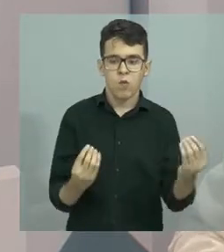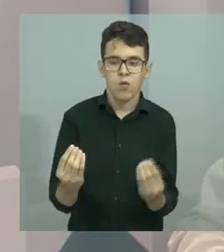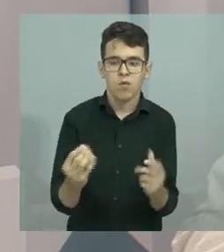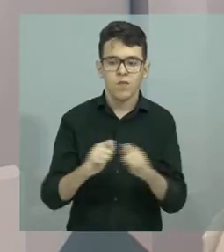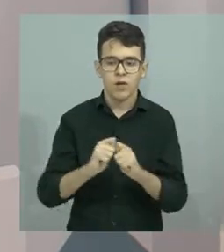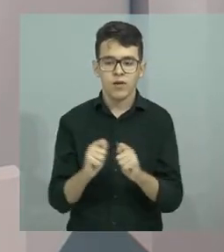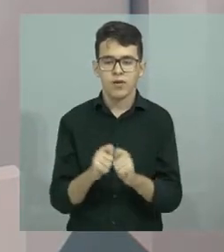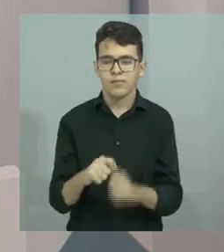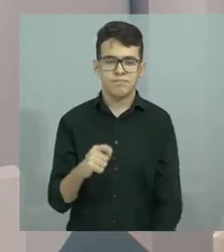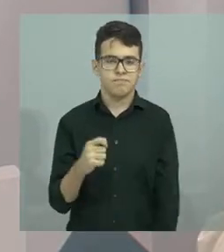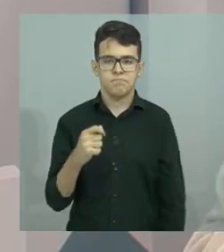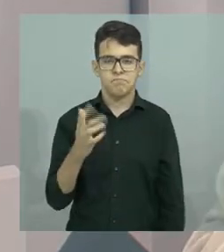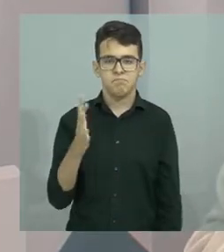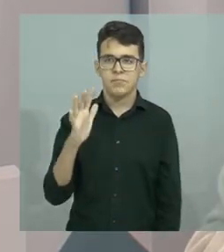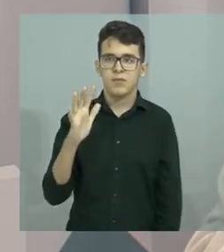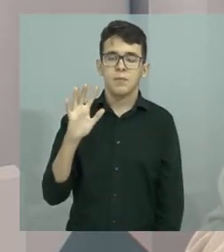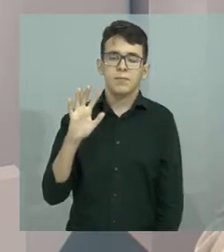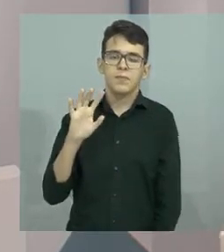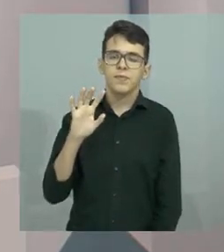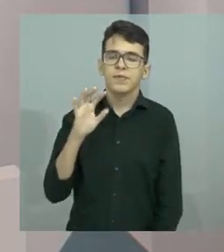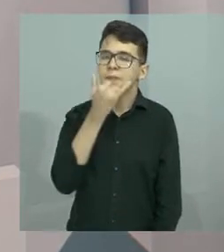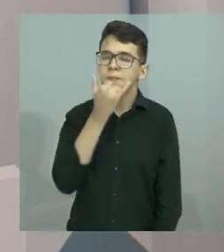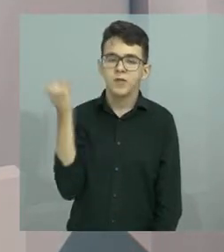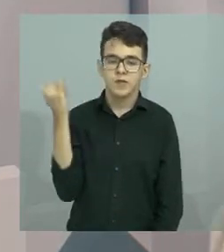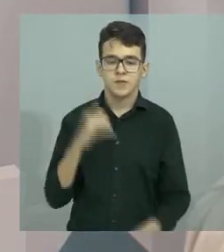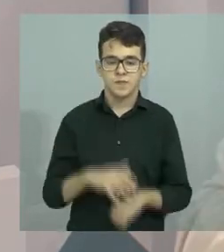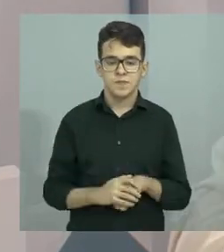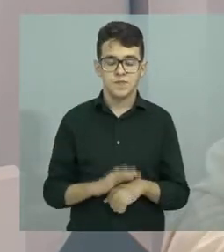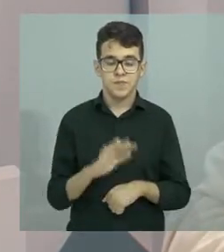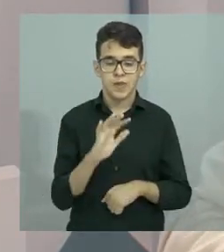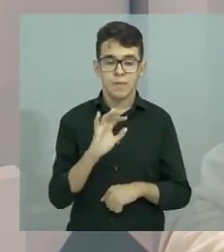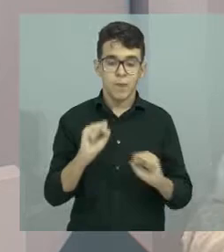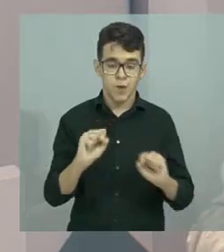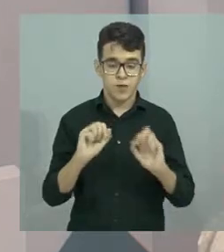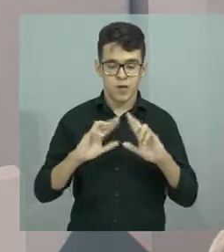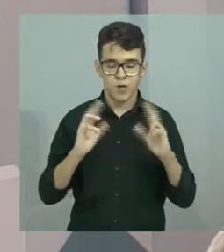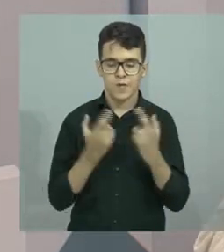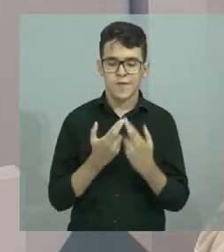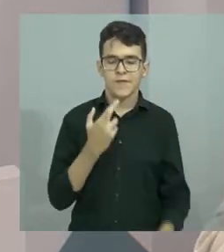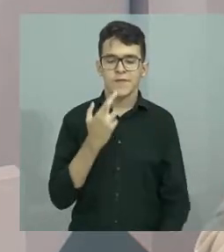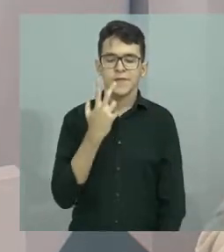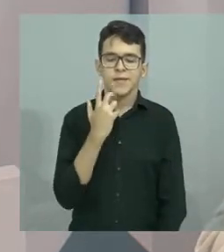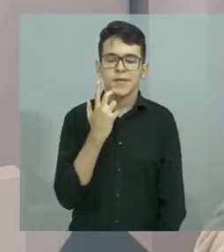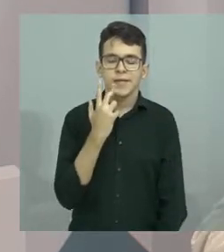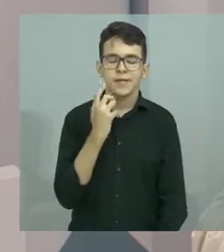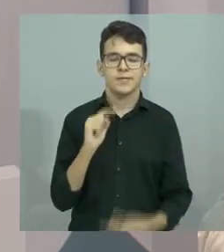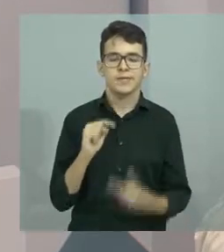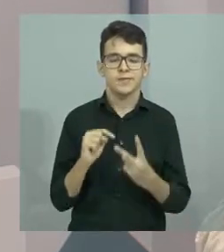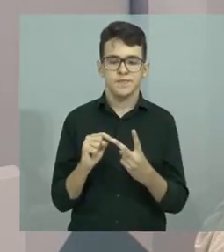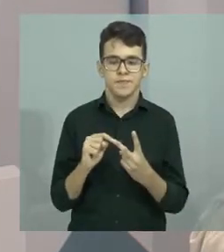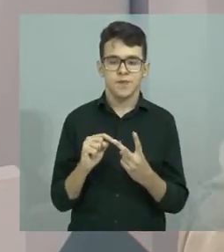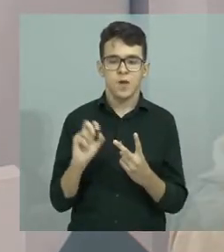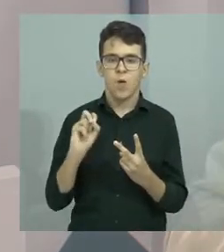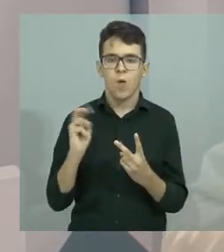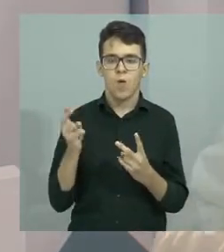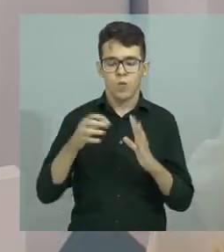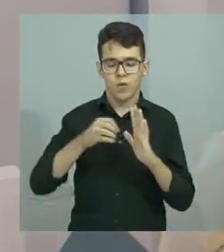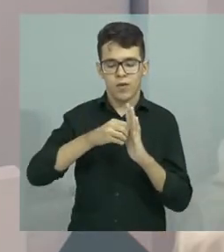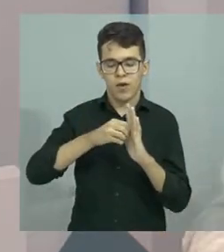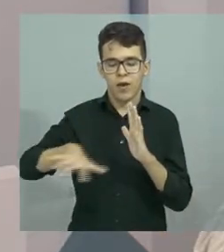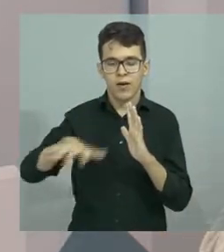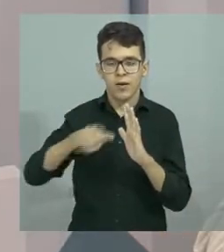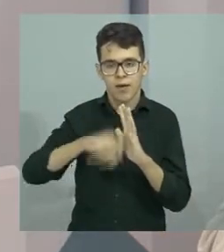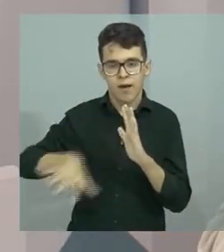itinerante. Então, hoje o parlamento pode ter uma reunião aqui em Fortaleza, no mês que vem pode ter uma reunião em Aquiraz, na